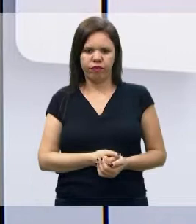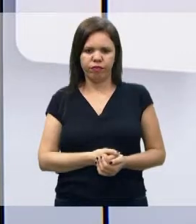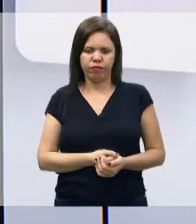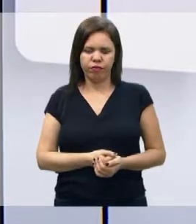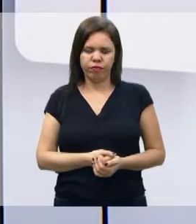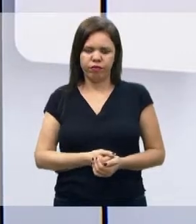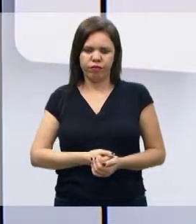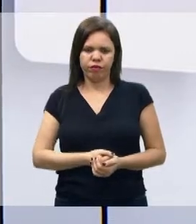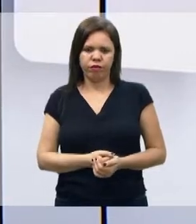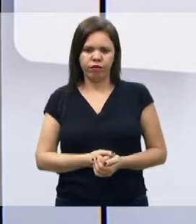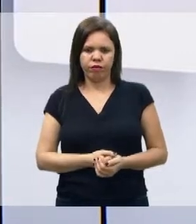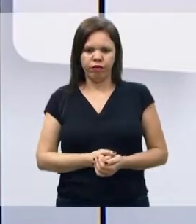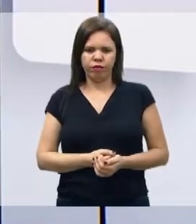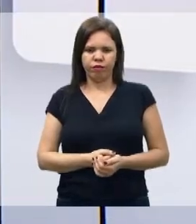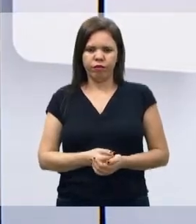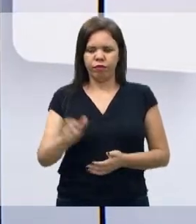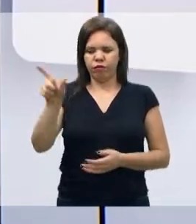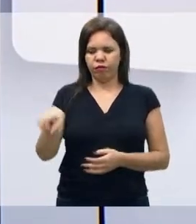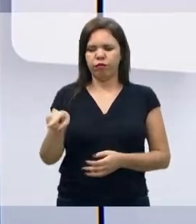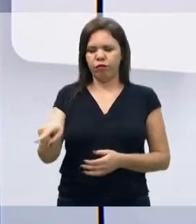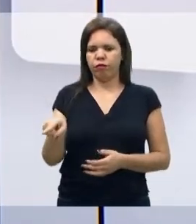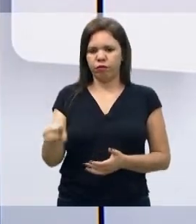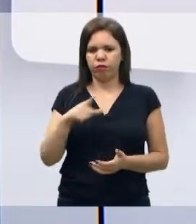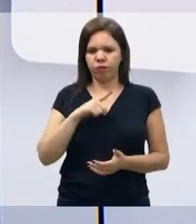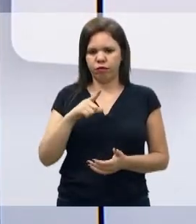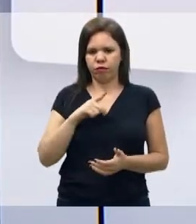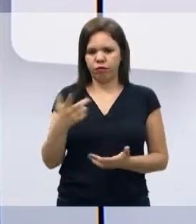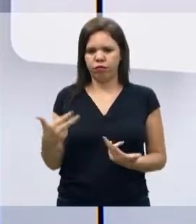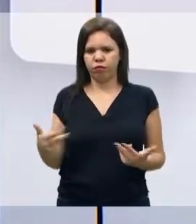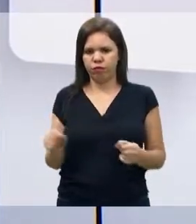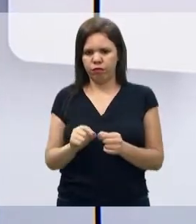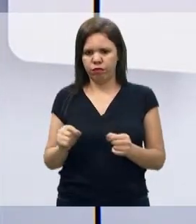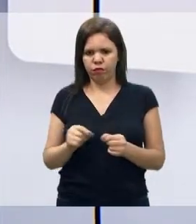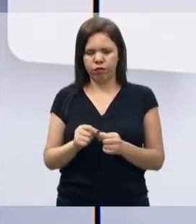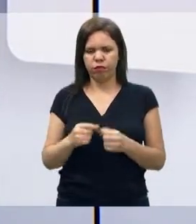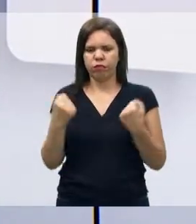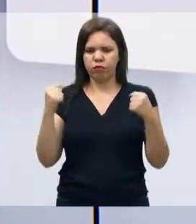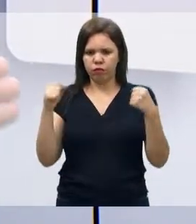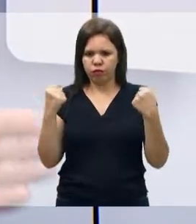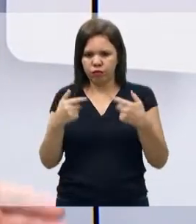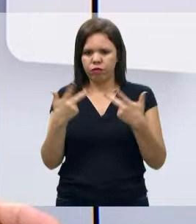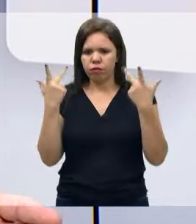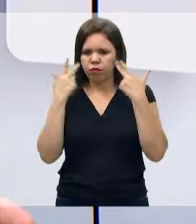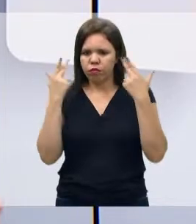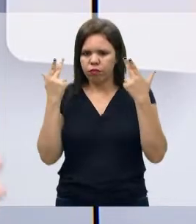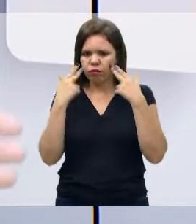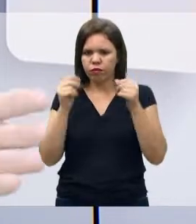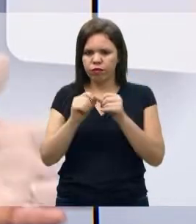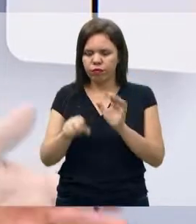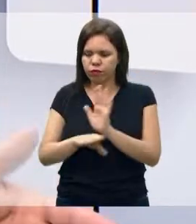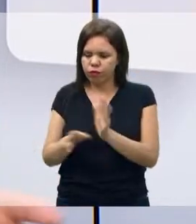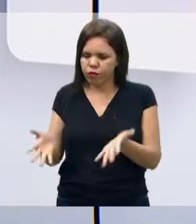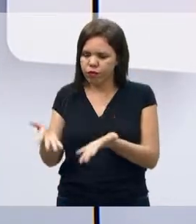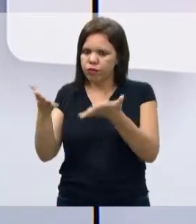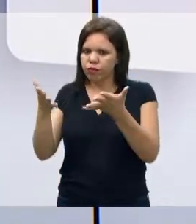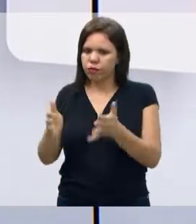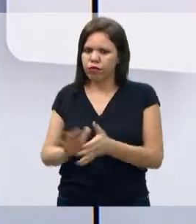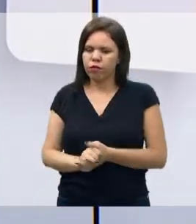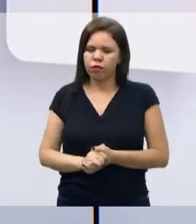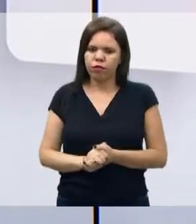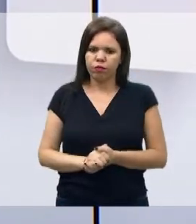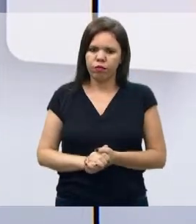de medicamentos. Então, uma pessoa que hoje tem uma atividade física regular, isso vai fazer com que ela tenha, muitas